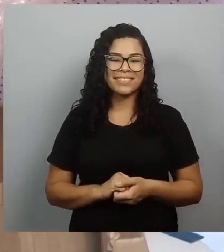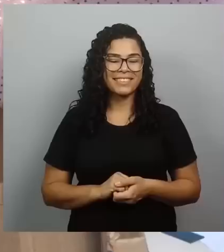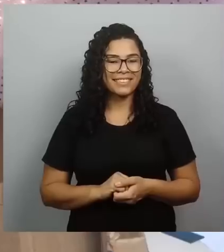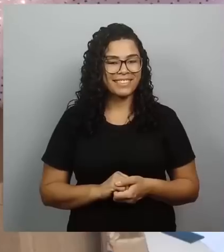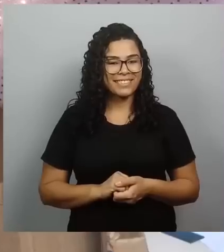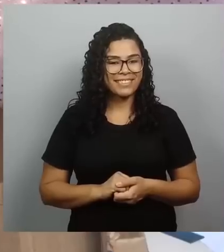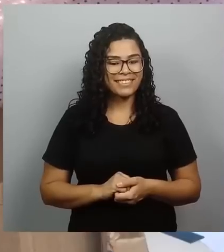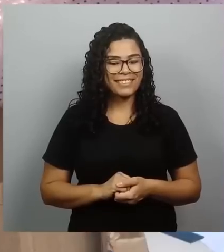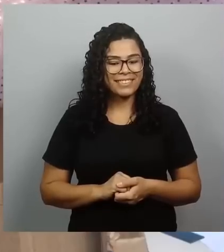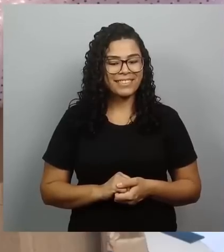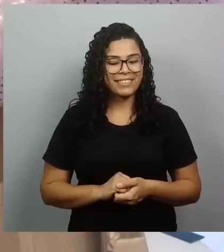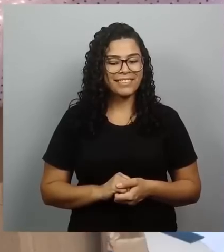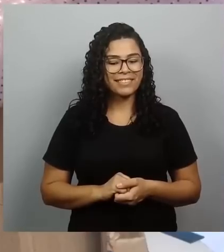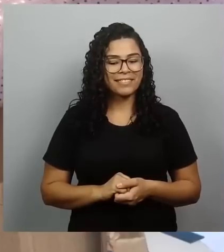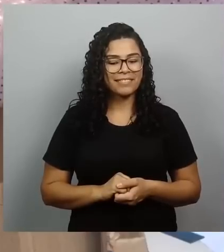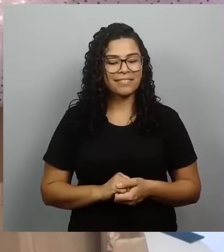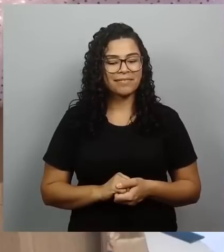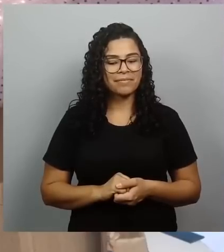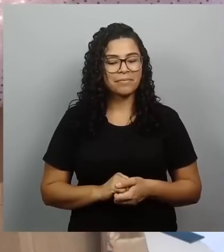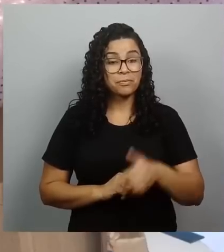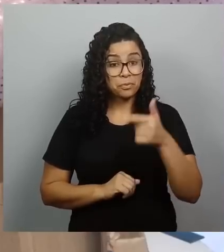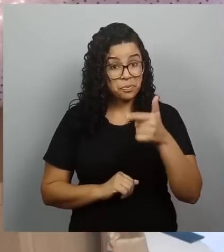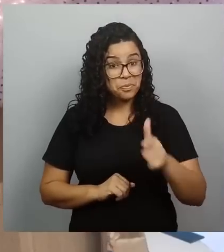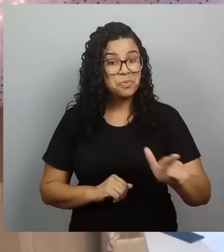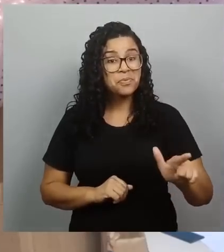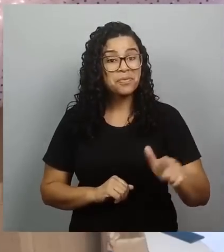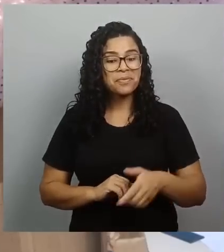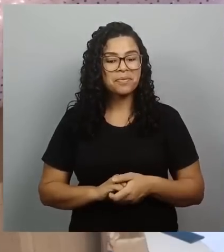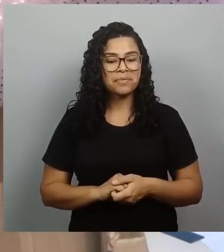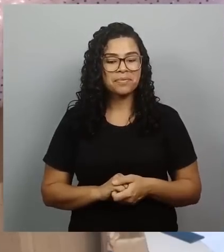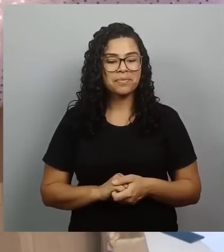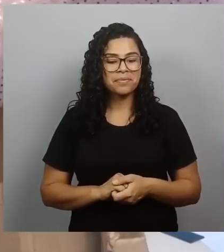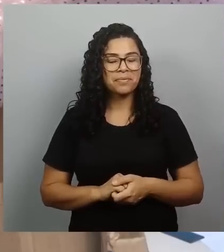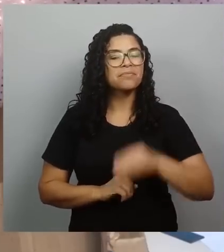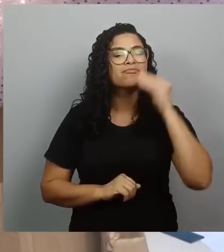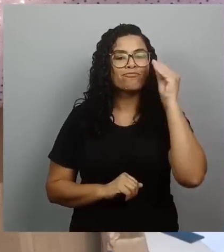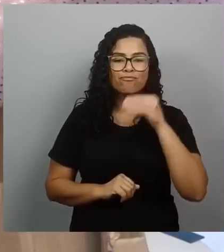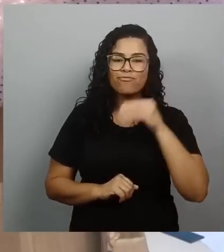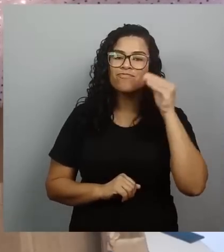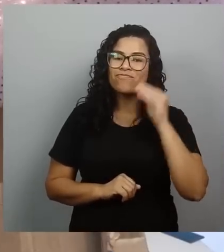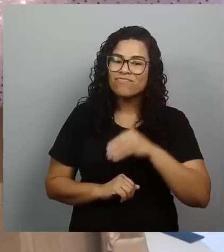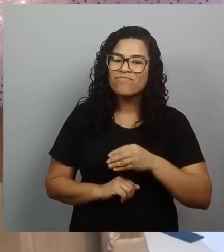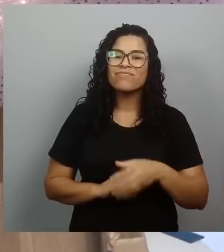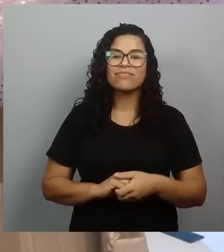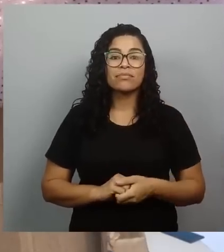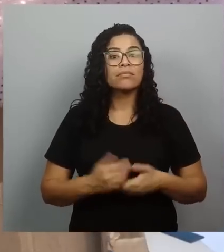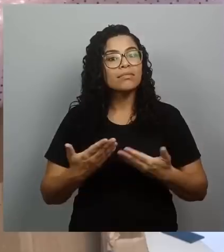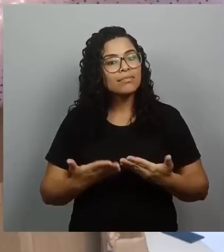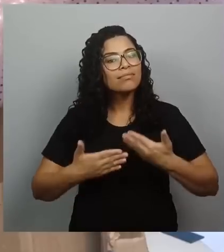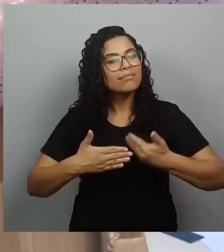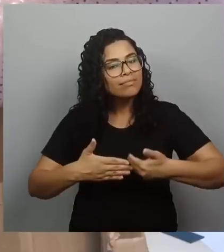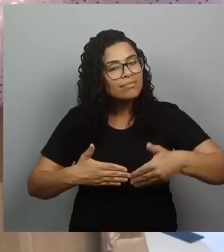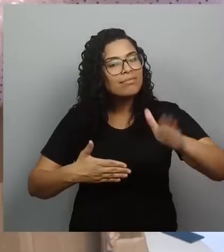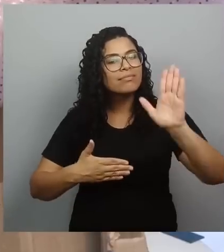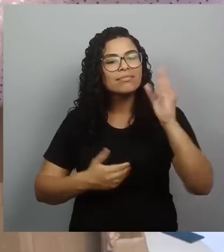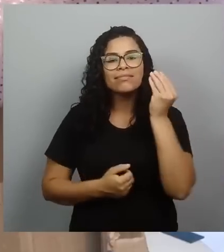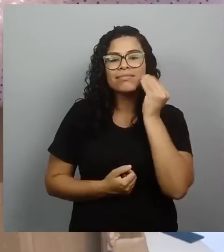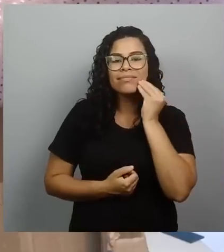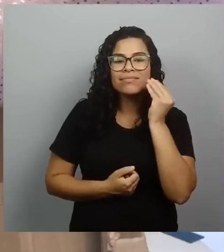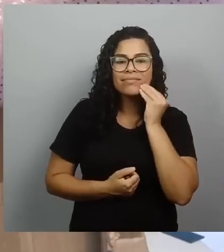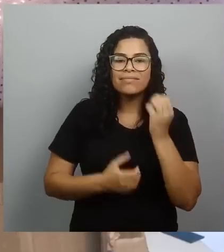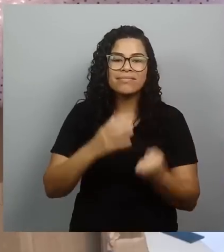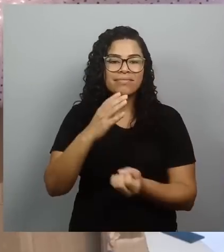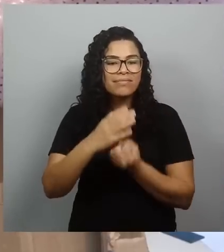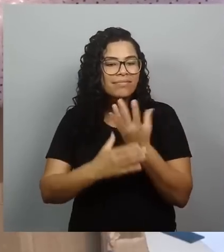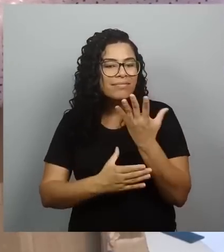Upa, na trave. Mais uma vez. Fraco demais. E assim você vai